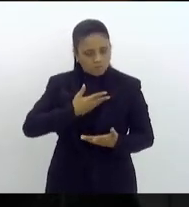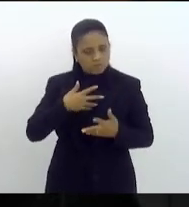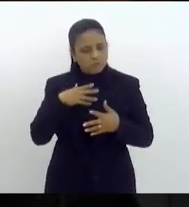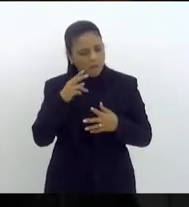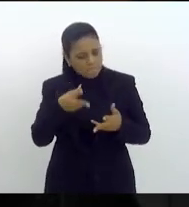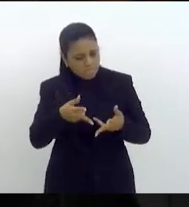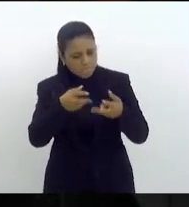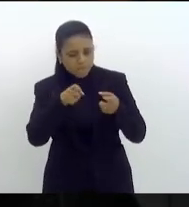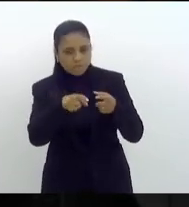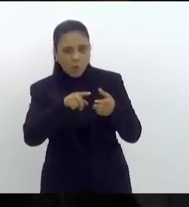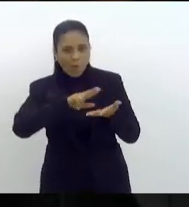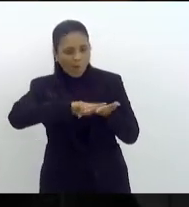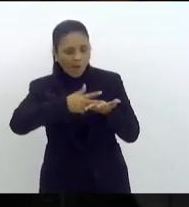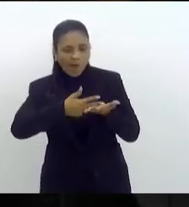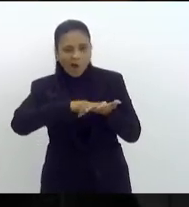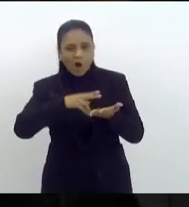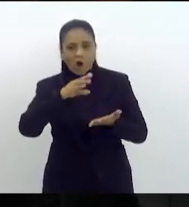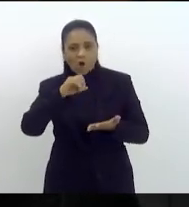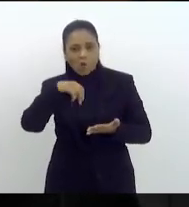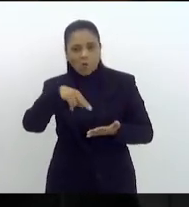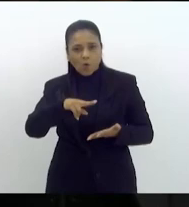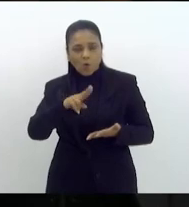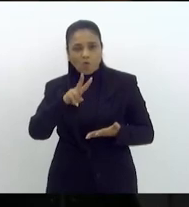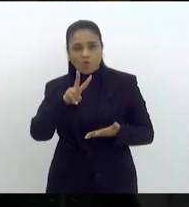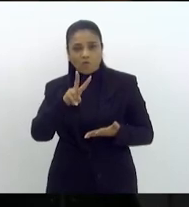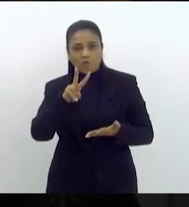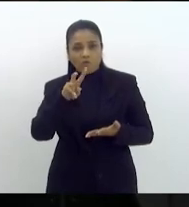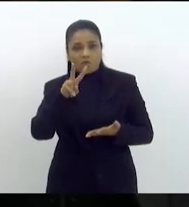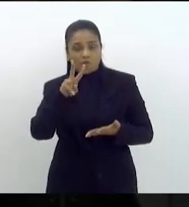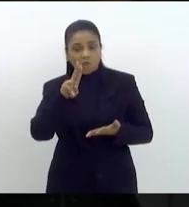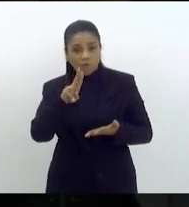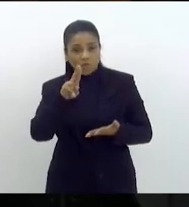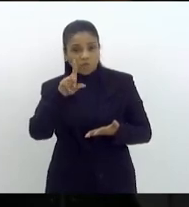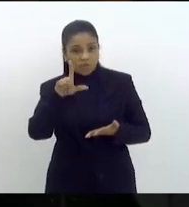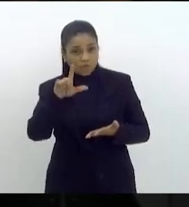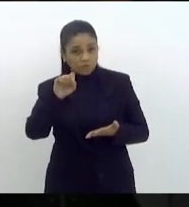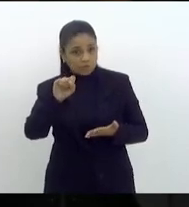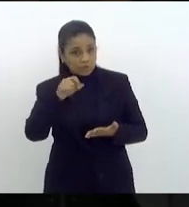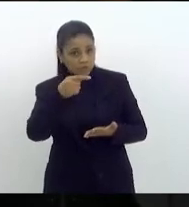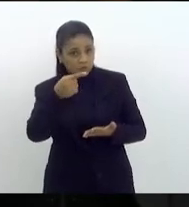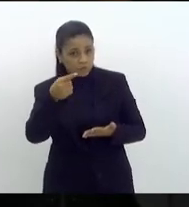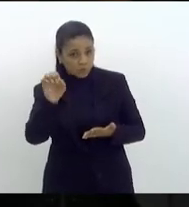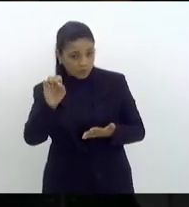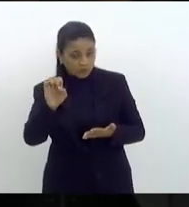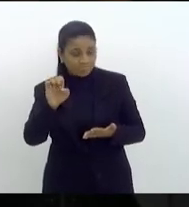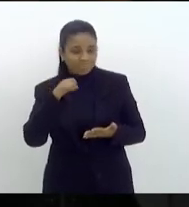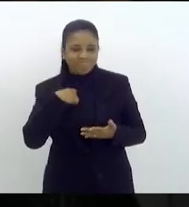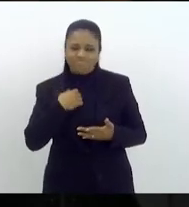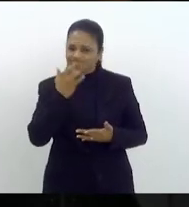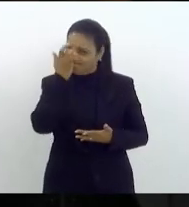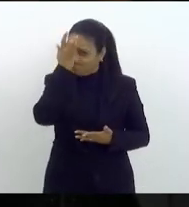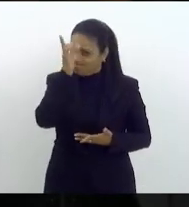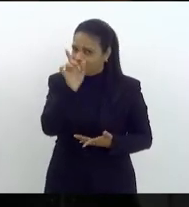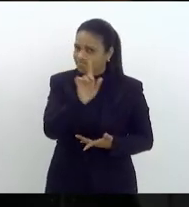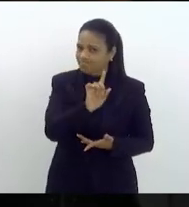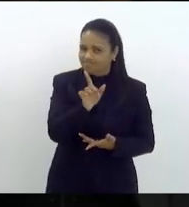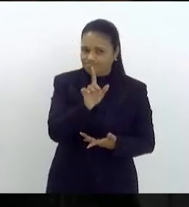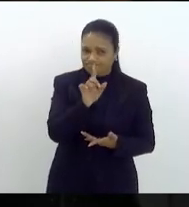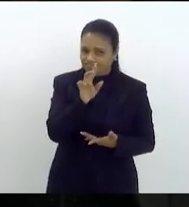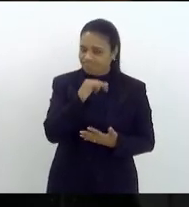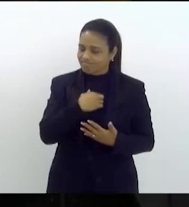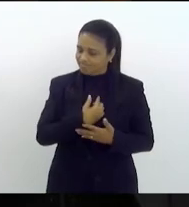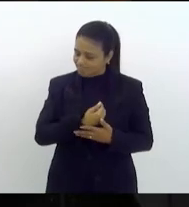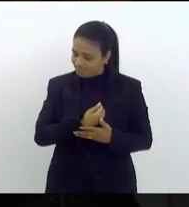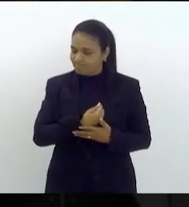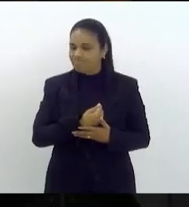não é algo fácil de você observar e de dar atenção